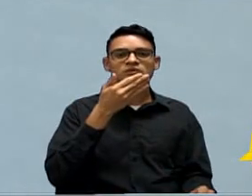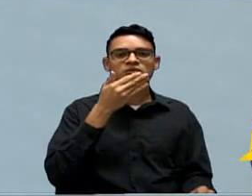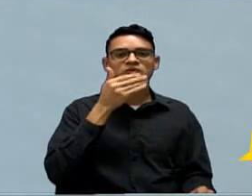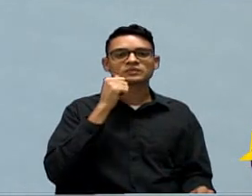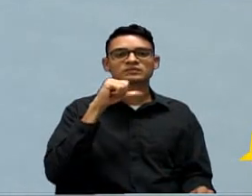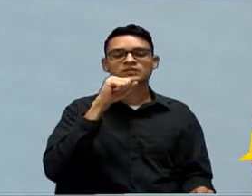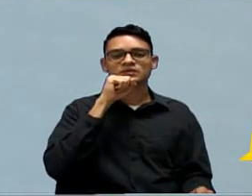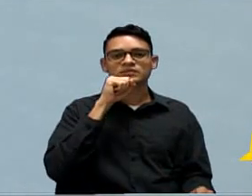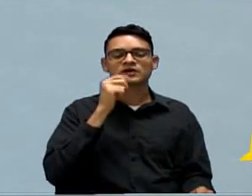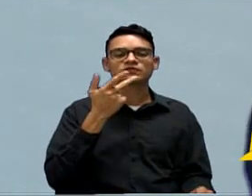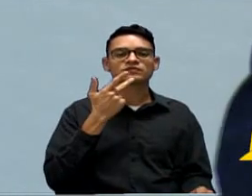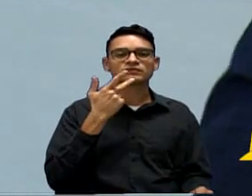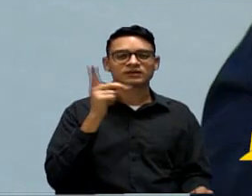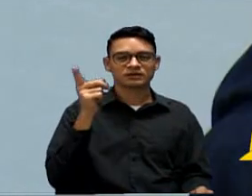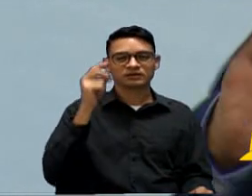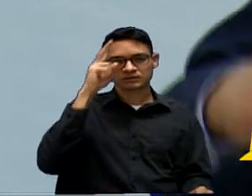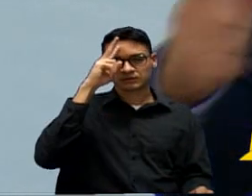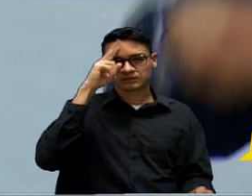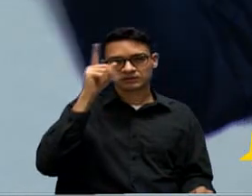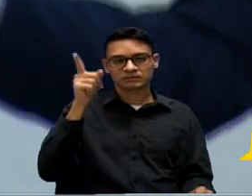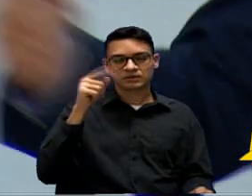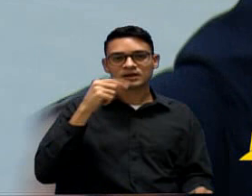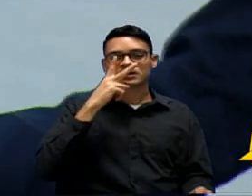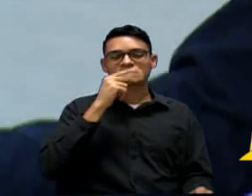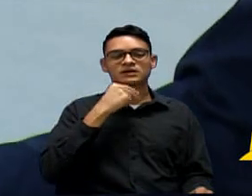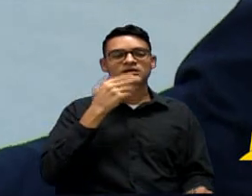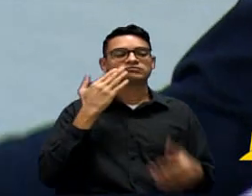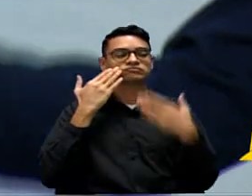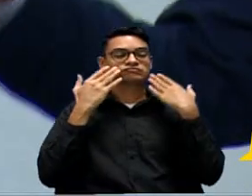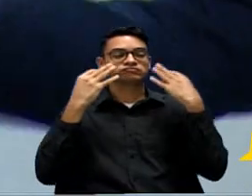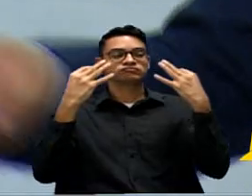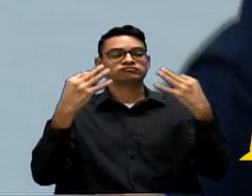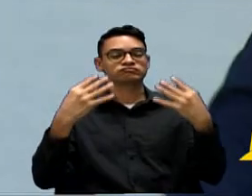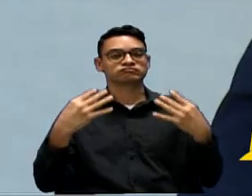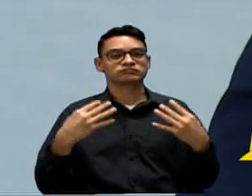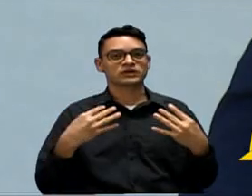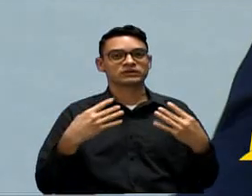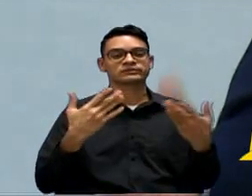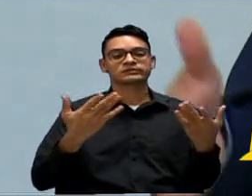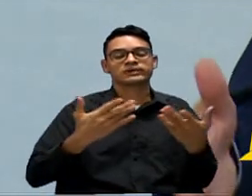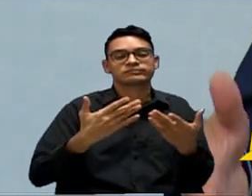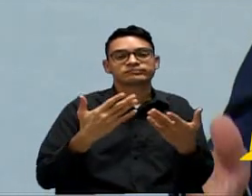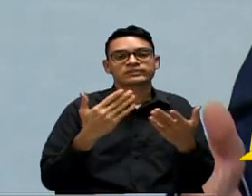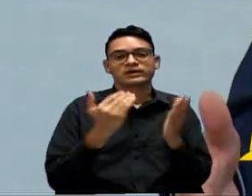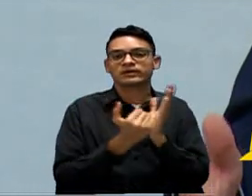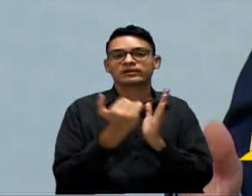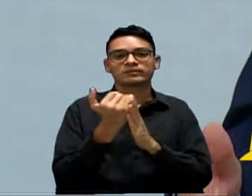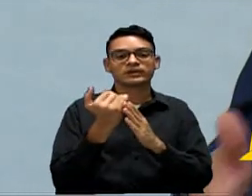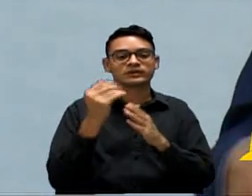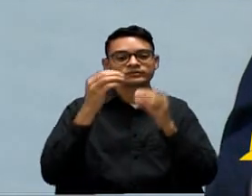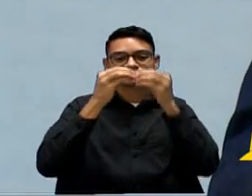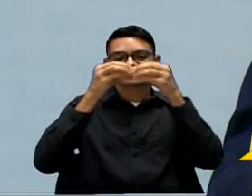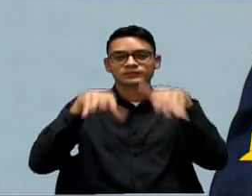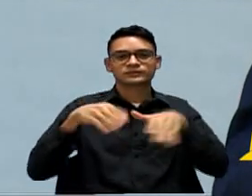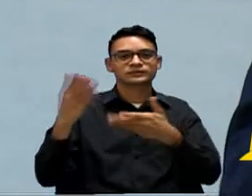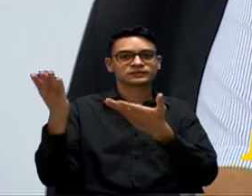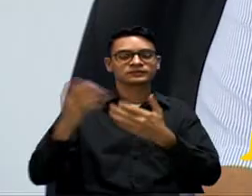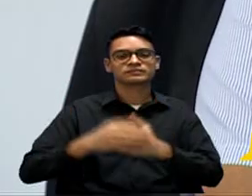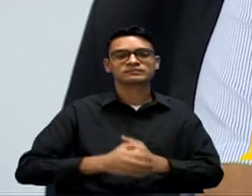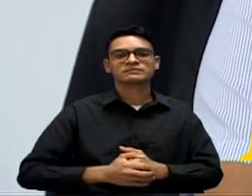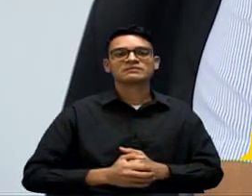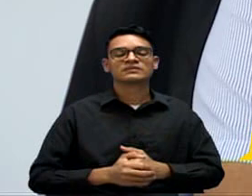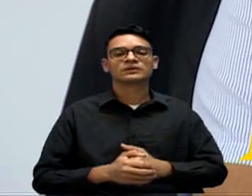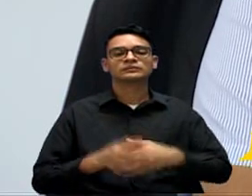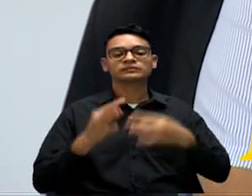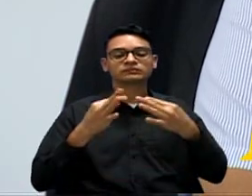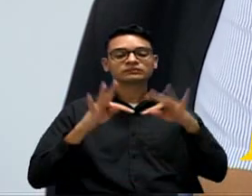Quis aparecer tanto pela internet que acabou surpreendendo mais do que devia. Aparece. Então, cada um usando a ferramenta de acordo com que